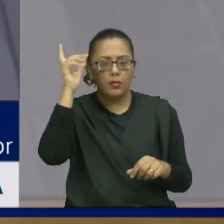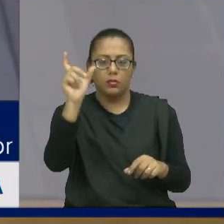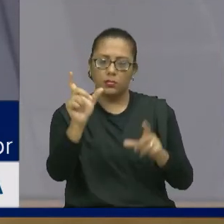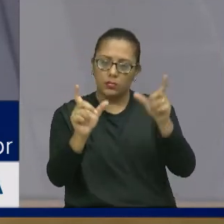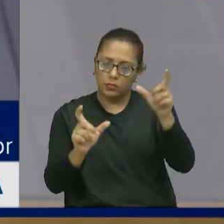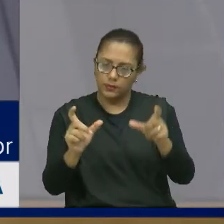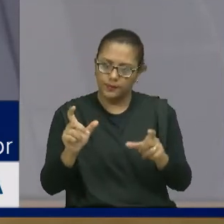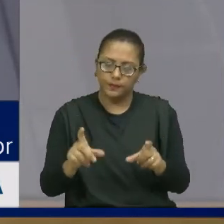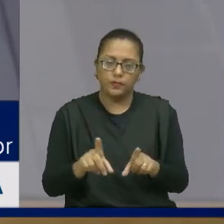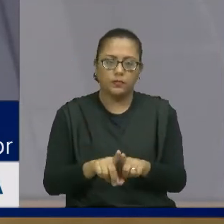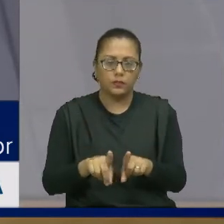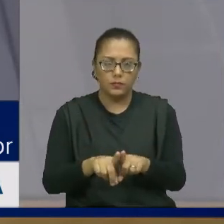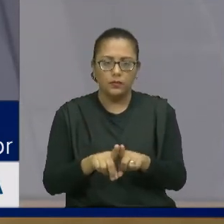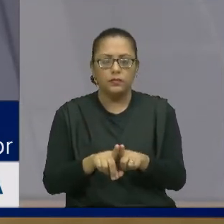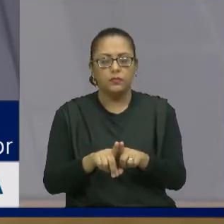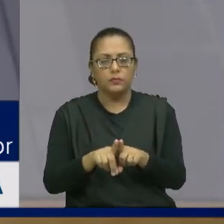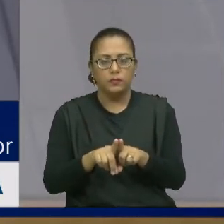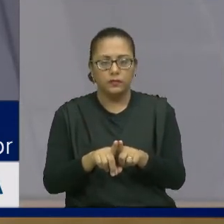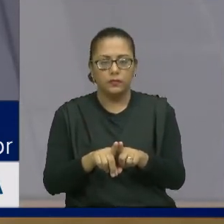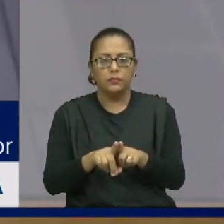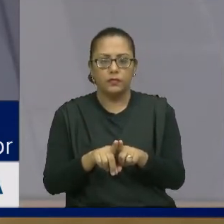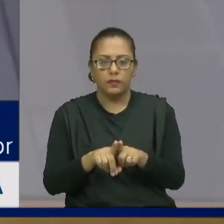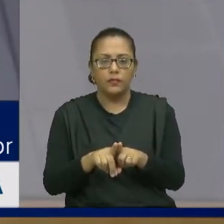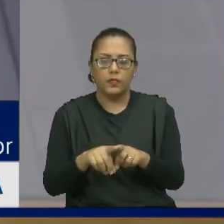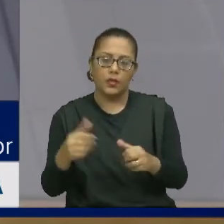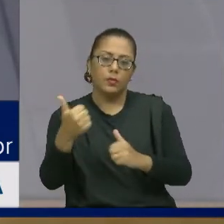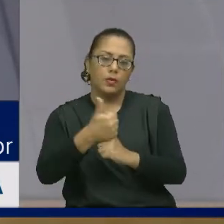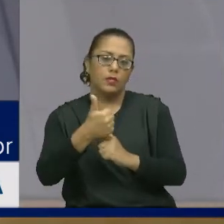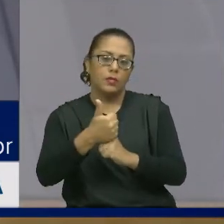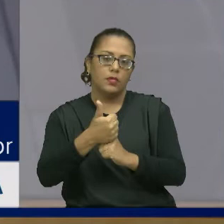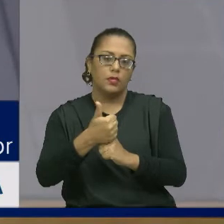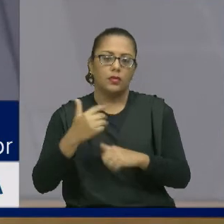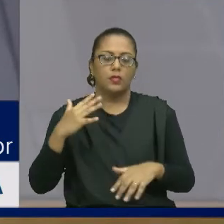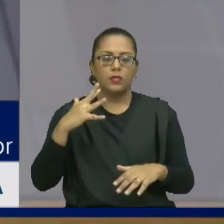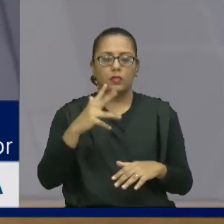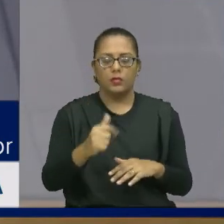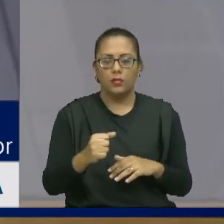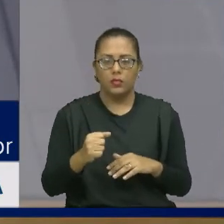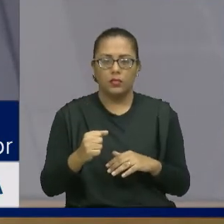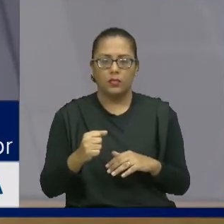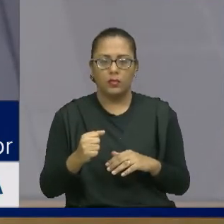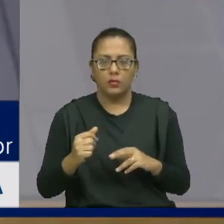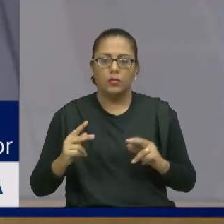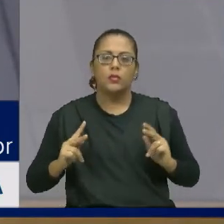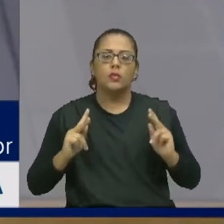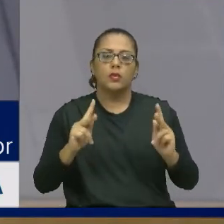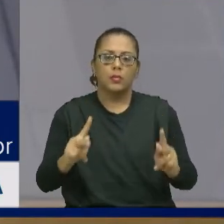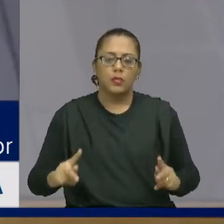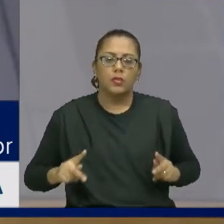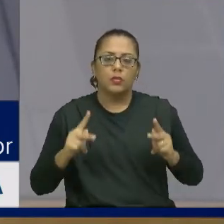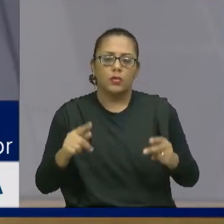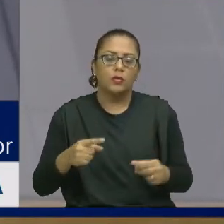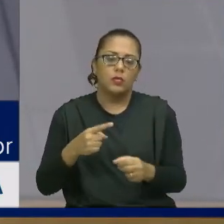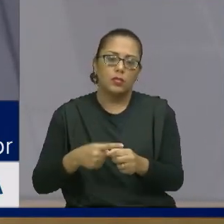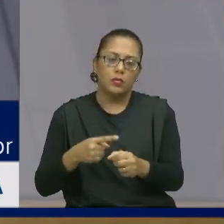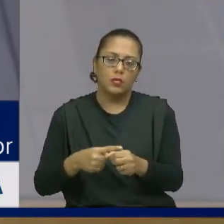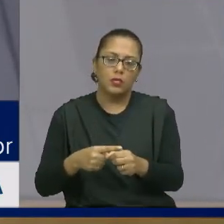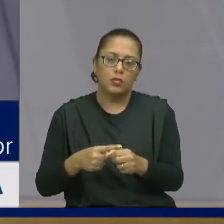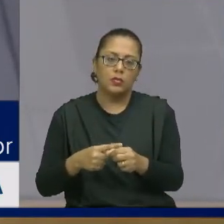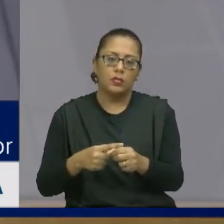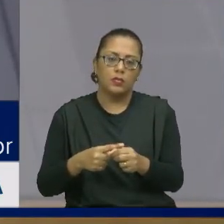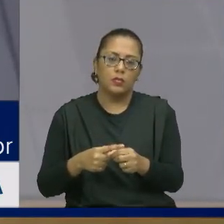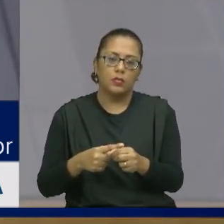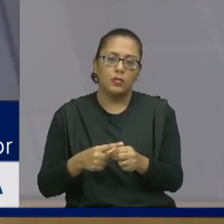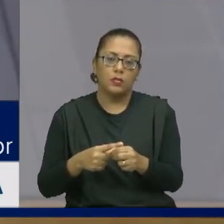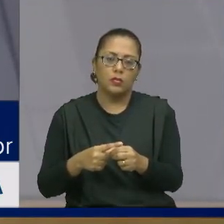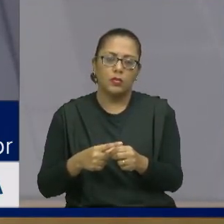seus respectivos suplentes, todos servidores públicos municipais. O